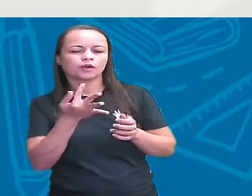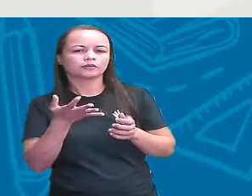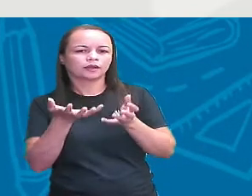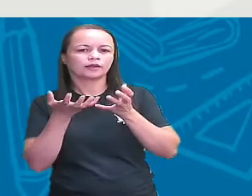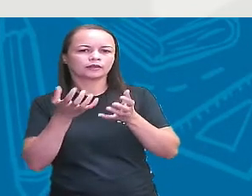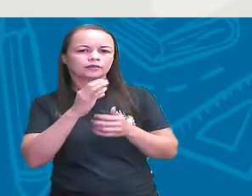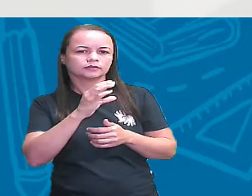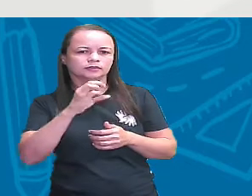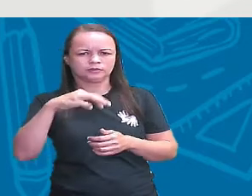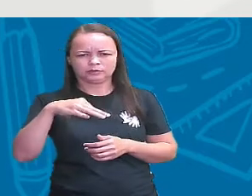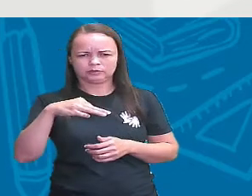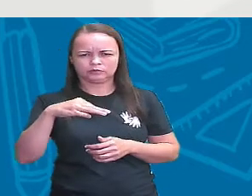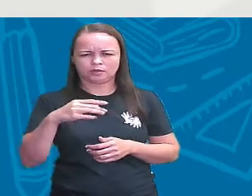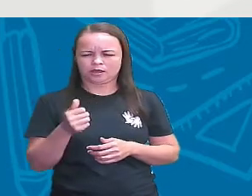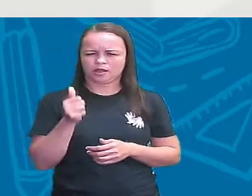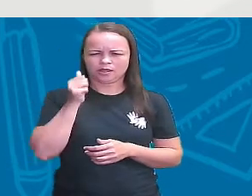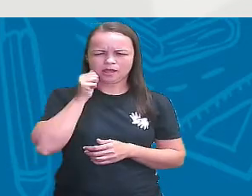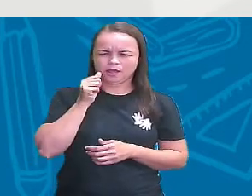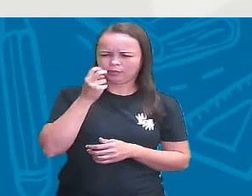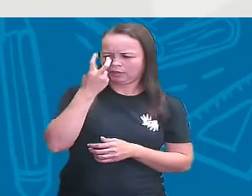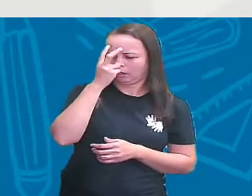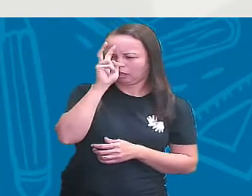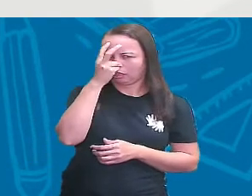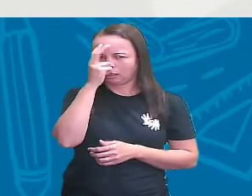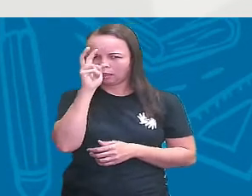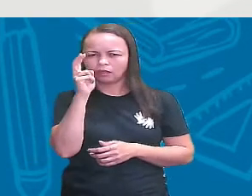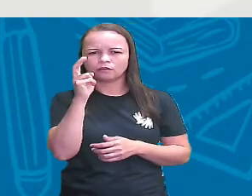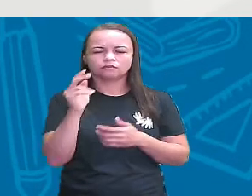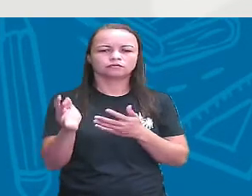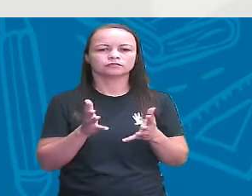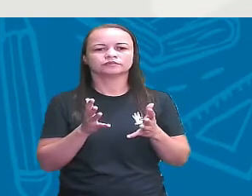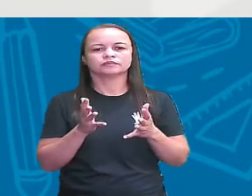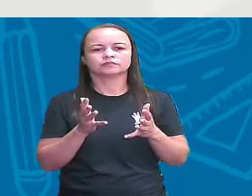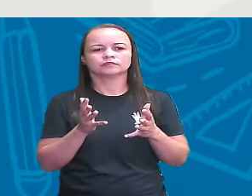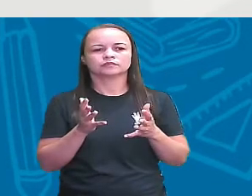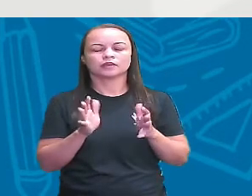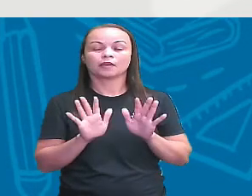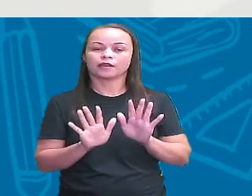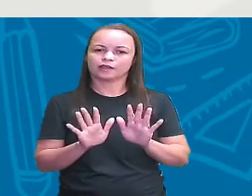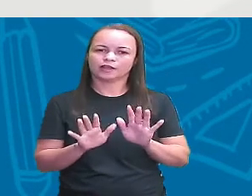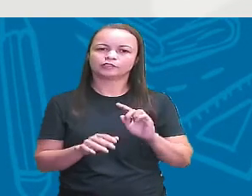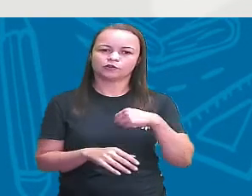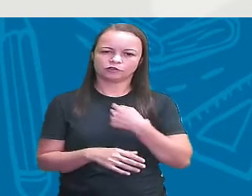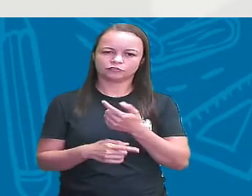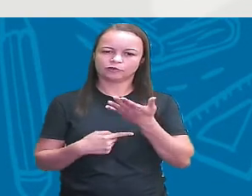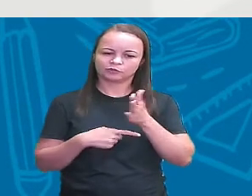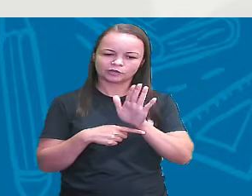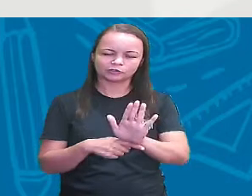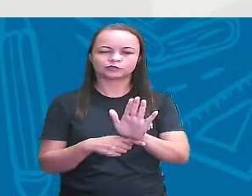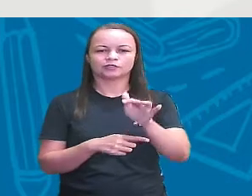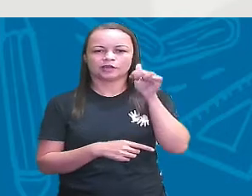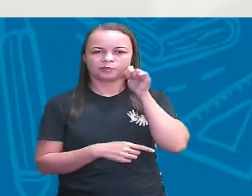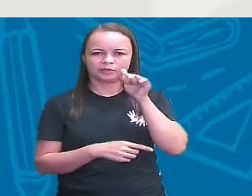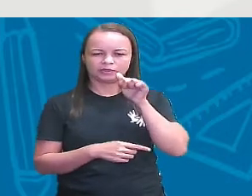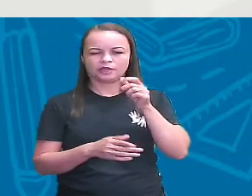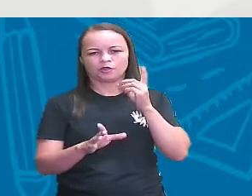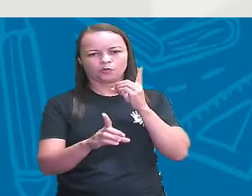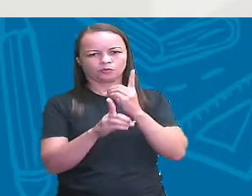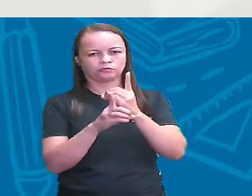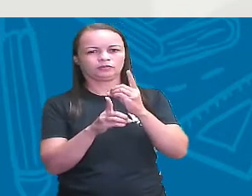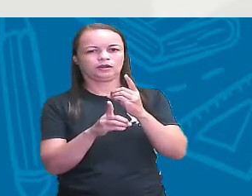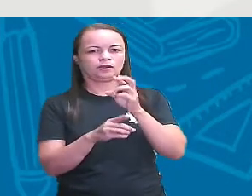deu uma confusão na cabeça de Jéssica. Mas a gente vai ajudar a Jéssica a encontrar a resposta